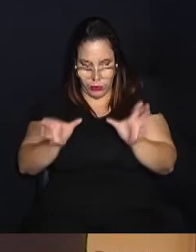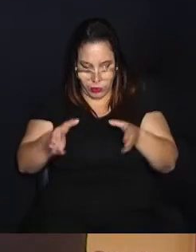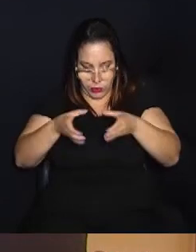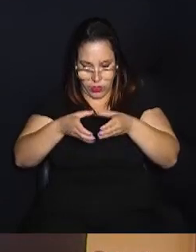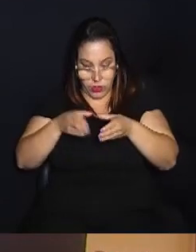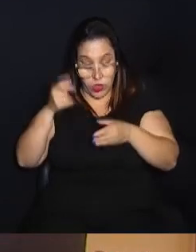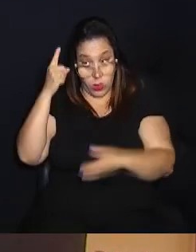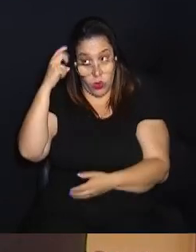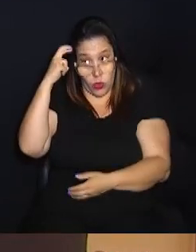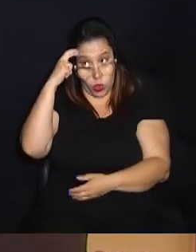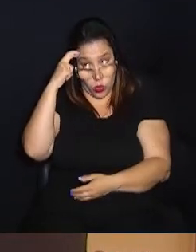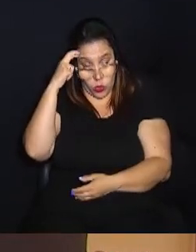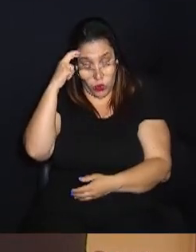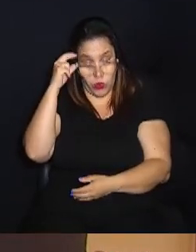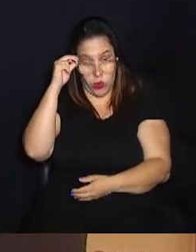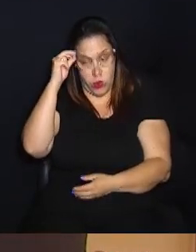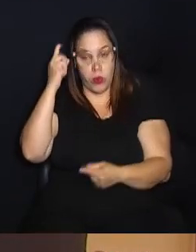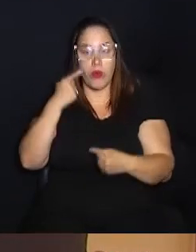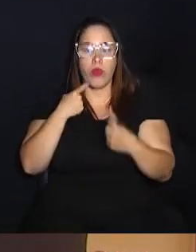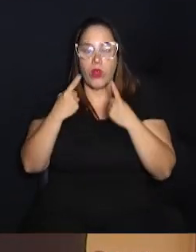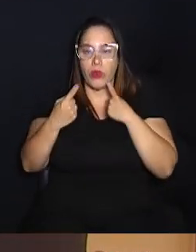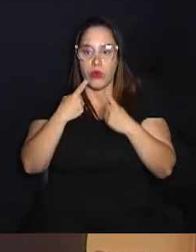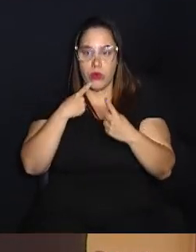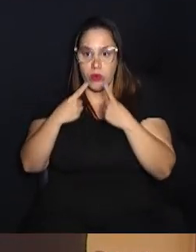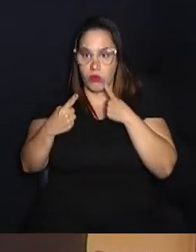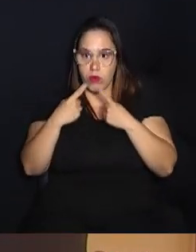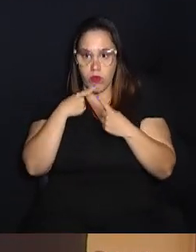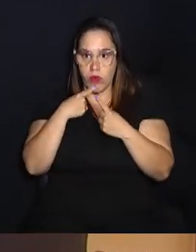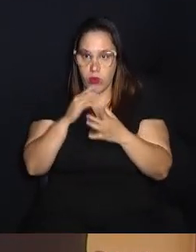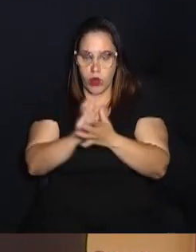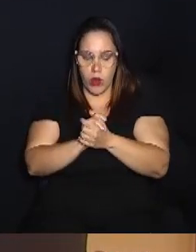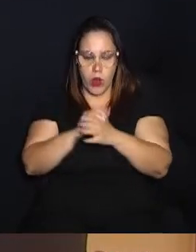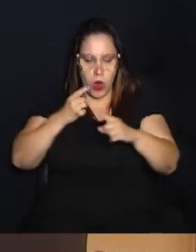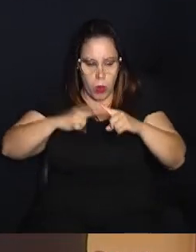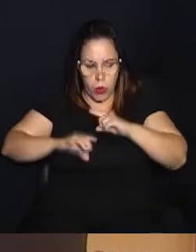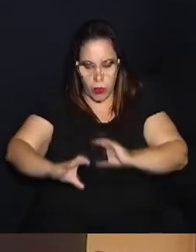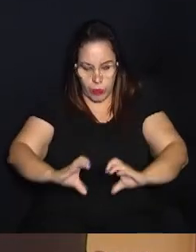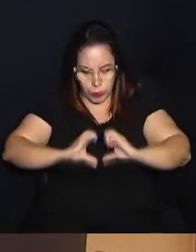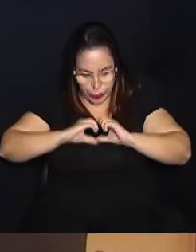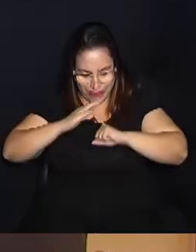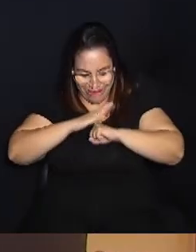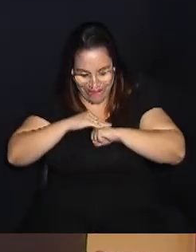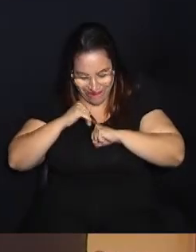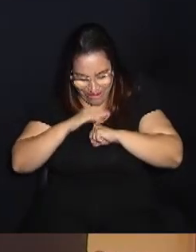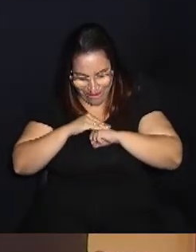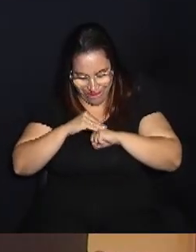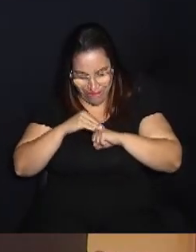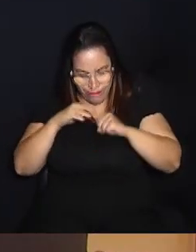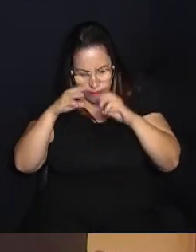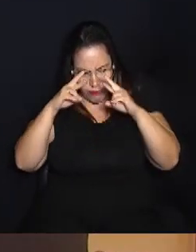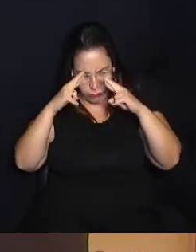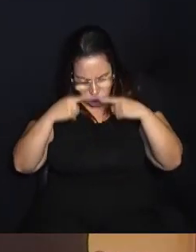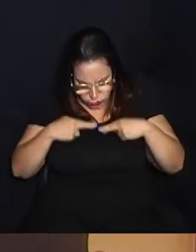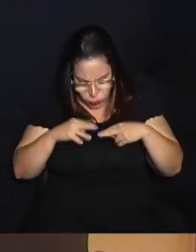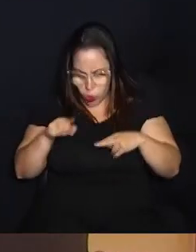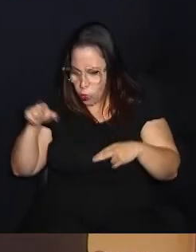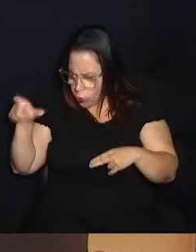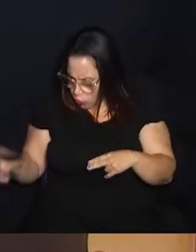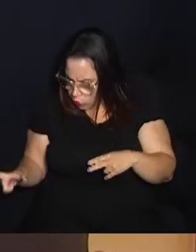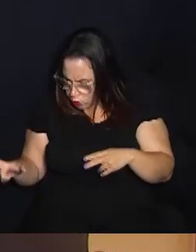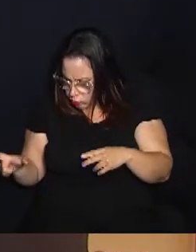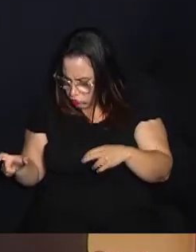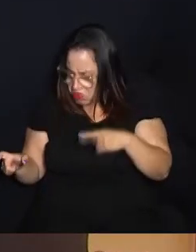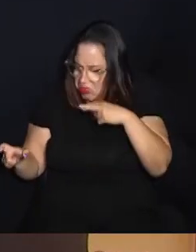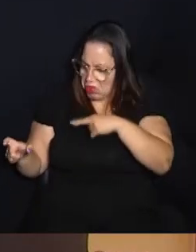dos círculos de cultura para o diálogo, um caráter profundo de amorosidade, de reconhecer no outro